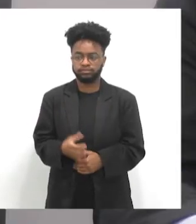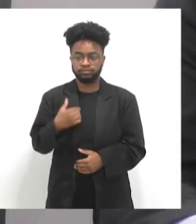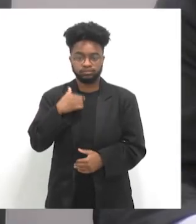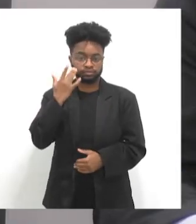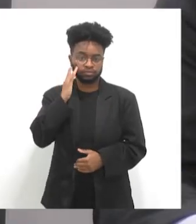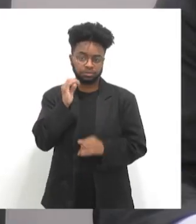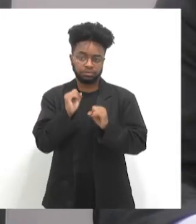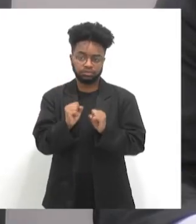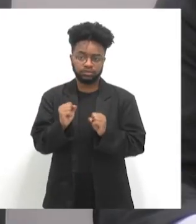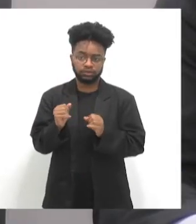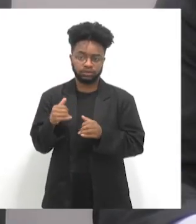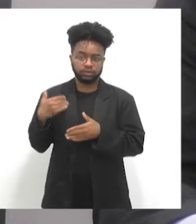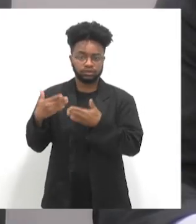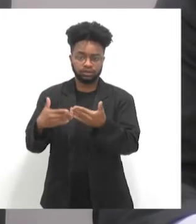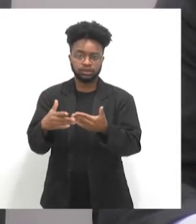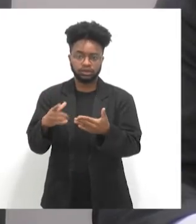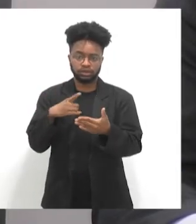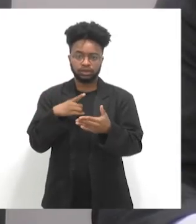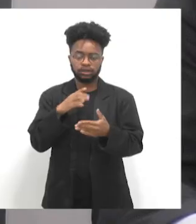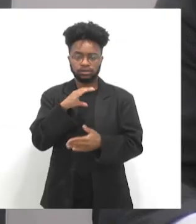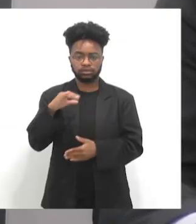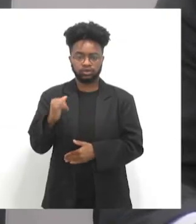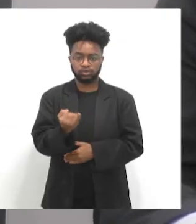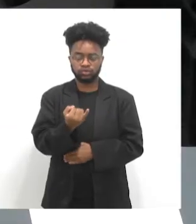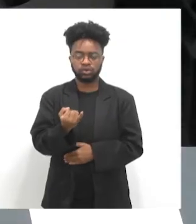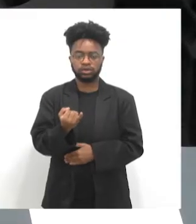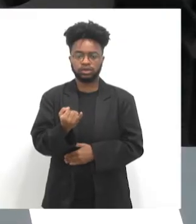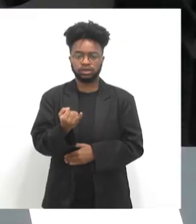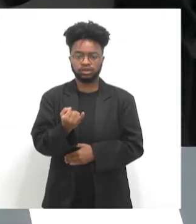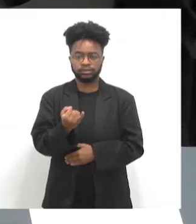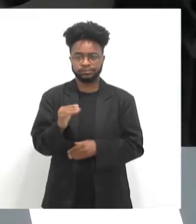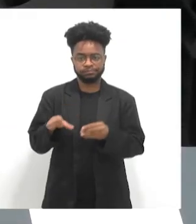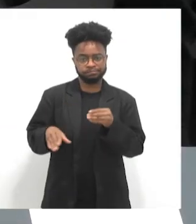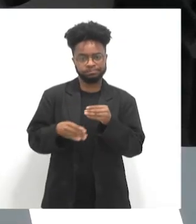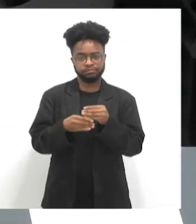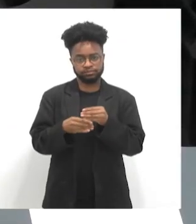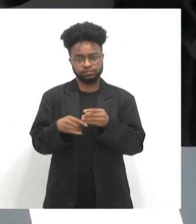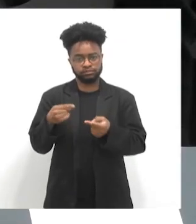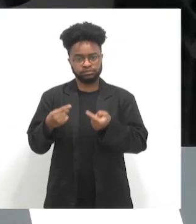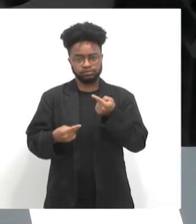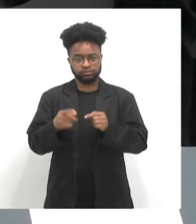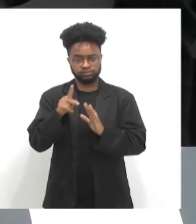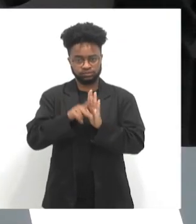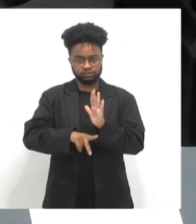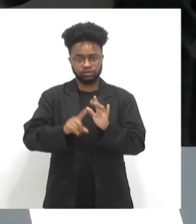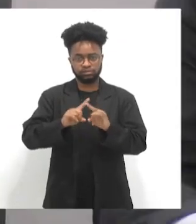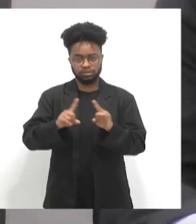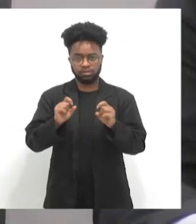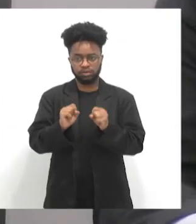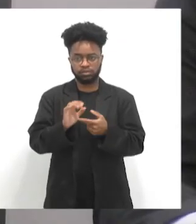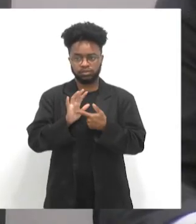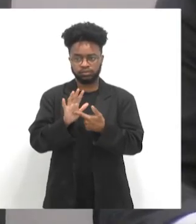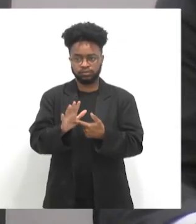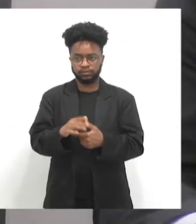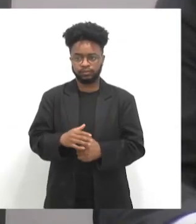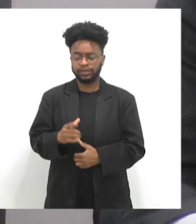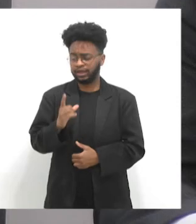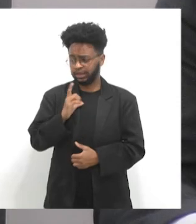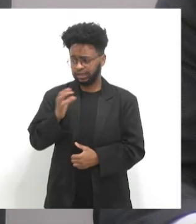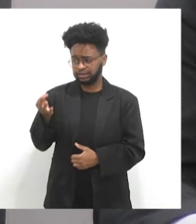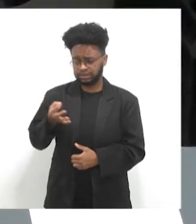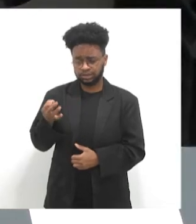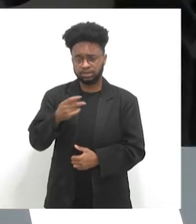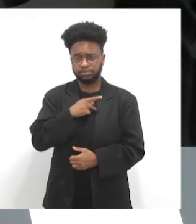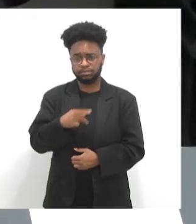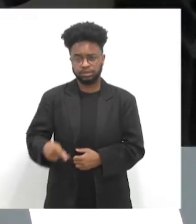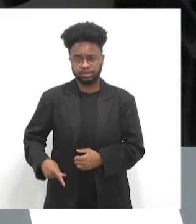caminhar, por exemplo, para uma sessão extra da CCJ para discutir o tema e discutir os projetos. Apenas para apresentar o presidente Bacelar... Eu tenho certeza que o